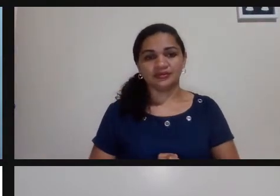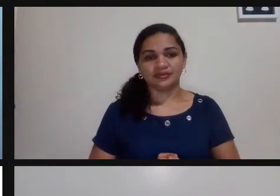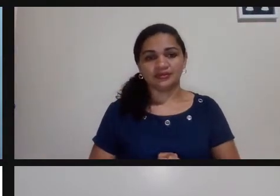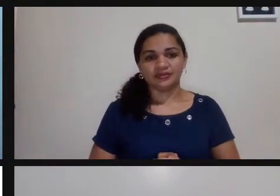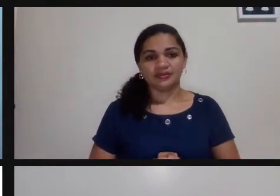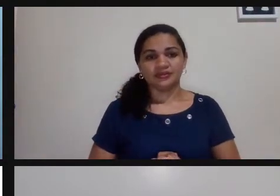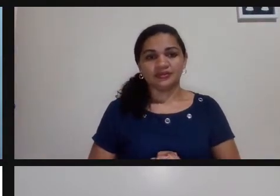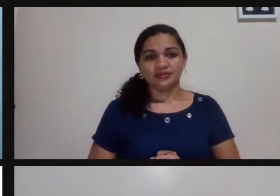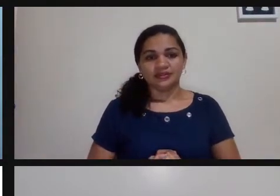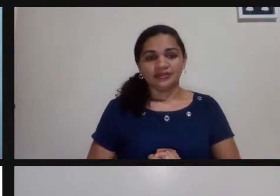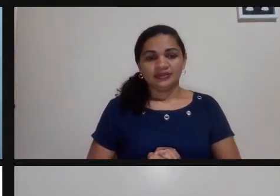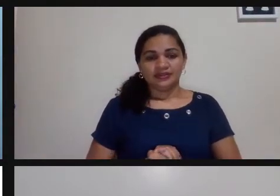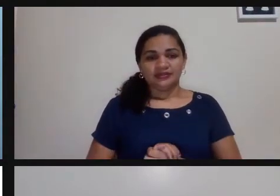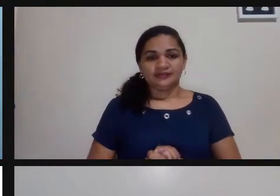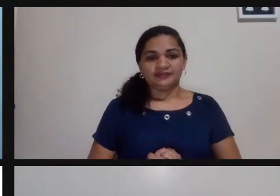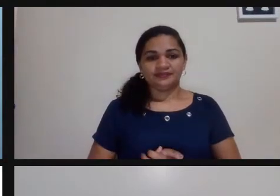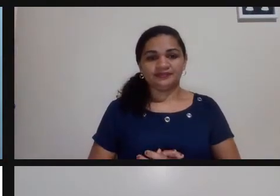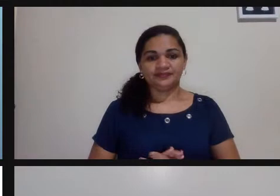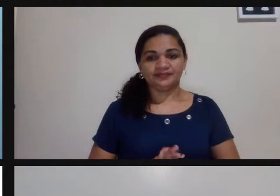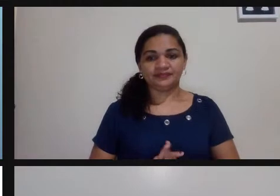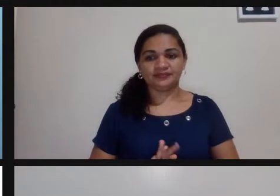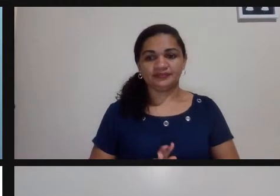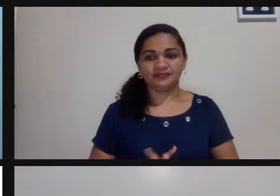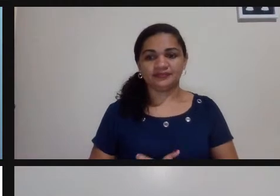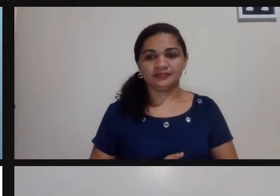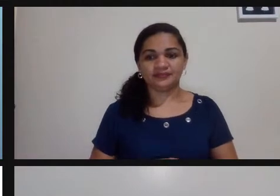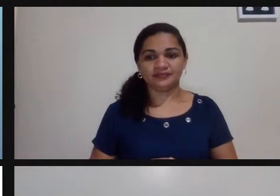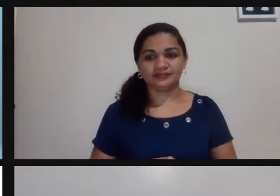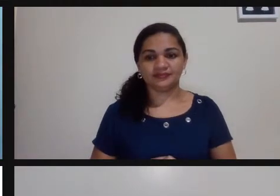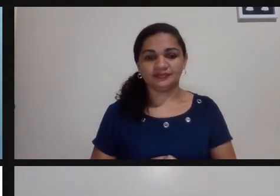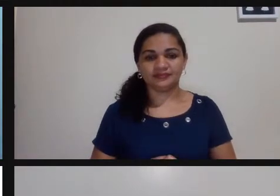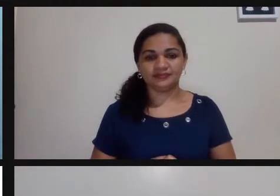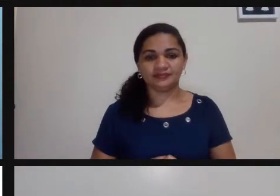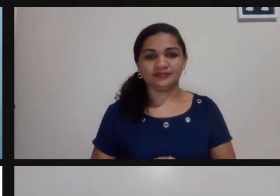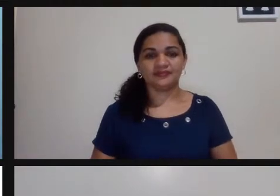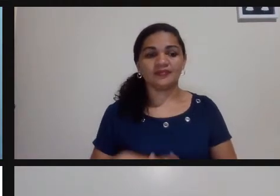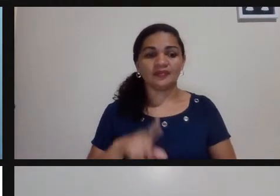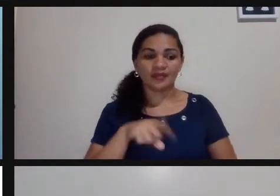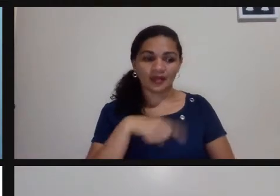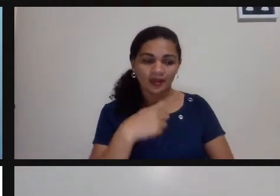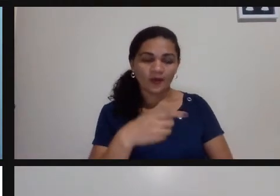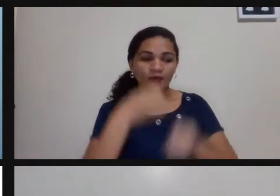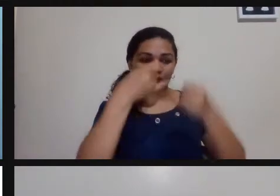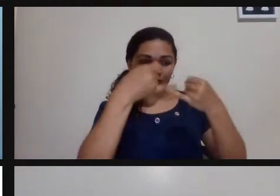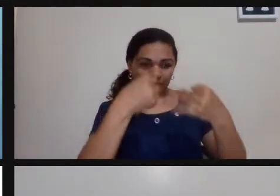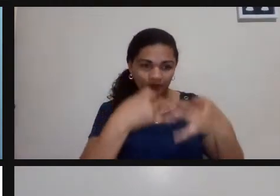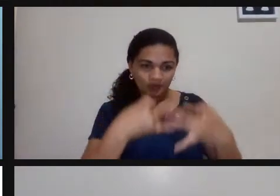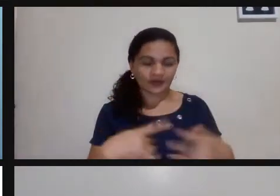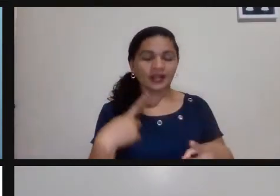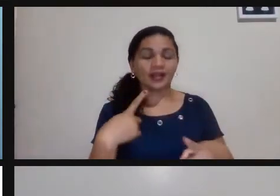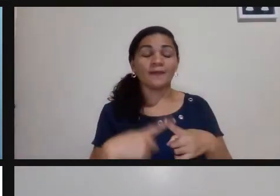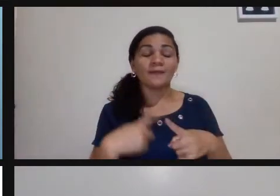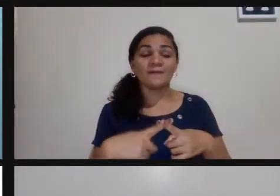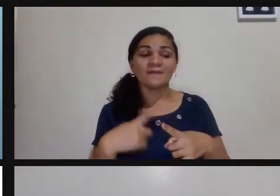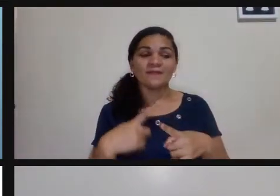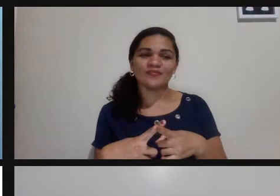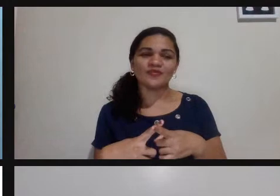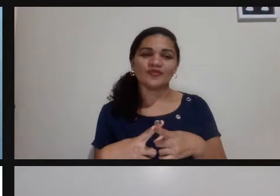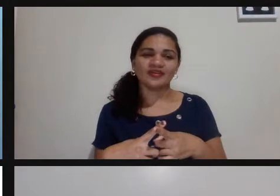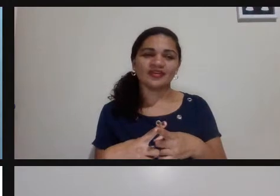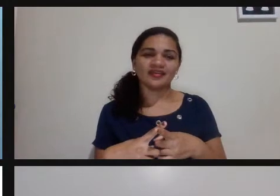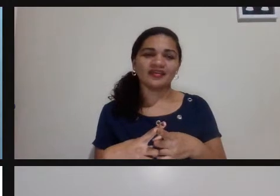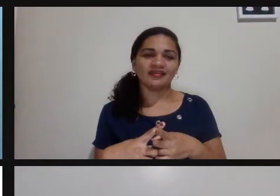heliton vou passar parte da bola para ti para tu poder também explicar um pouquinho pouquinho dessa dessa facada no nosso bolso